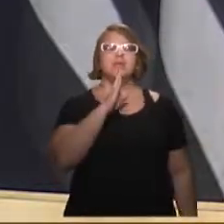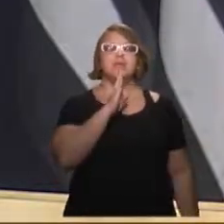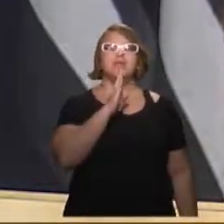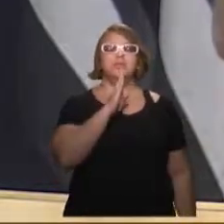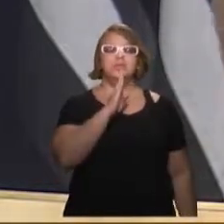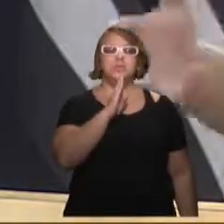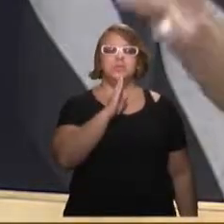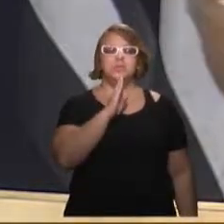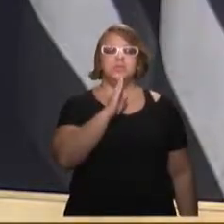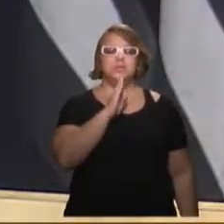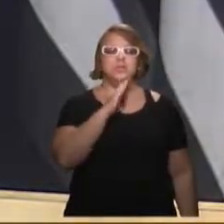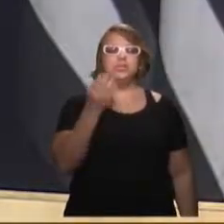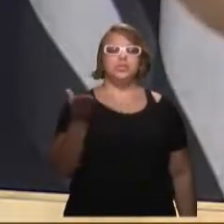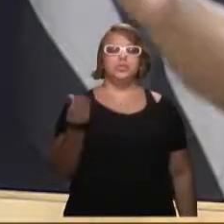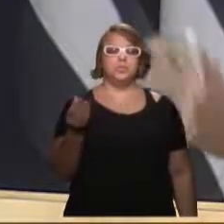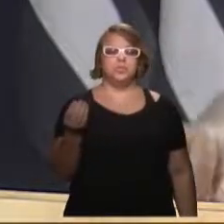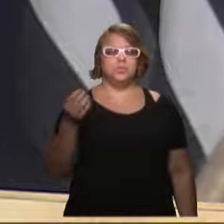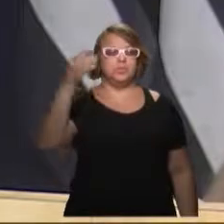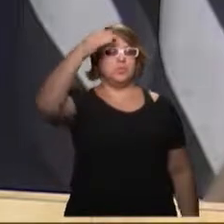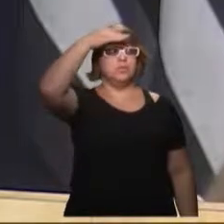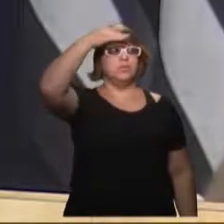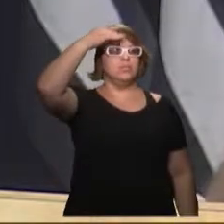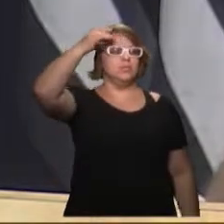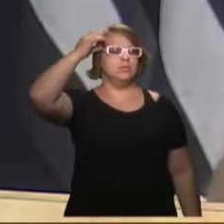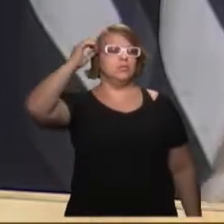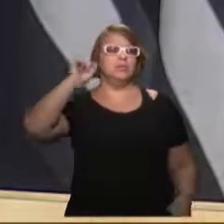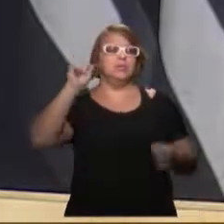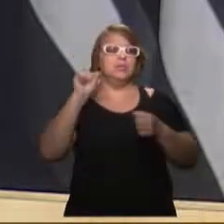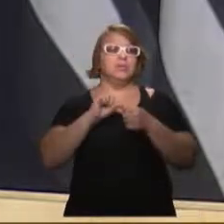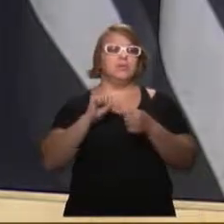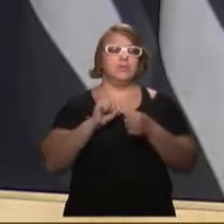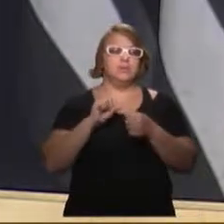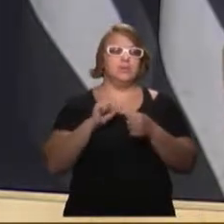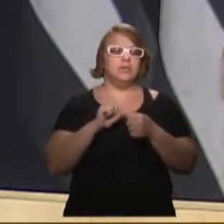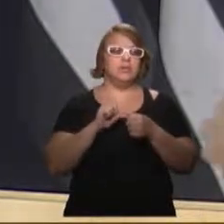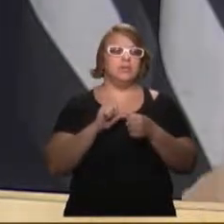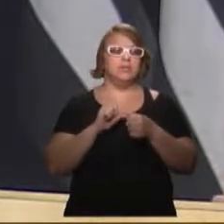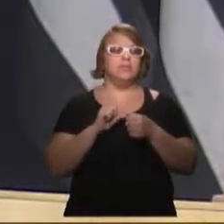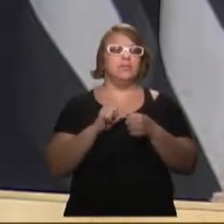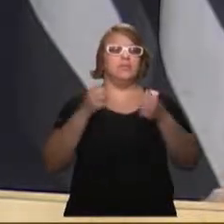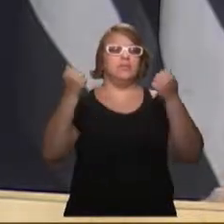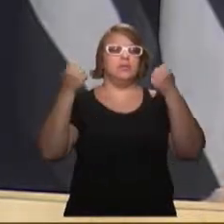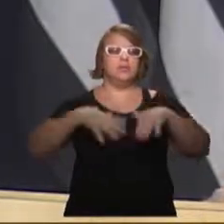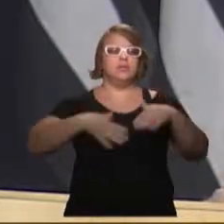concurso de graça público e está aí bem estabelecido hoje, mas comprovou.